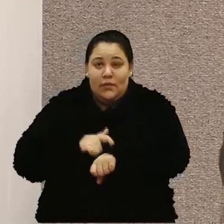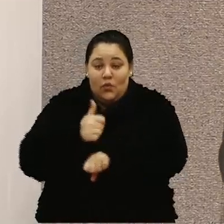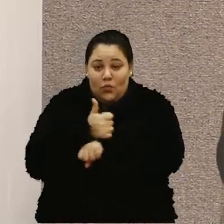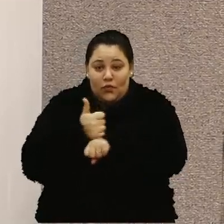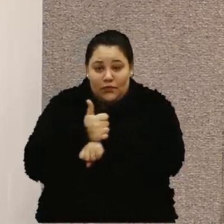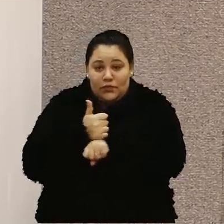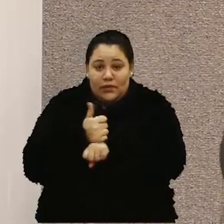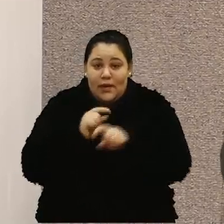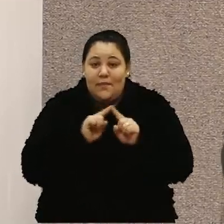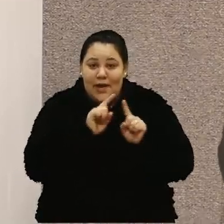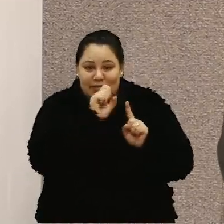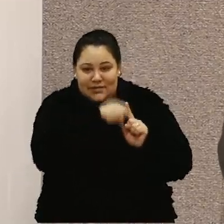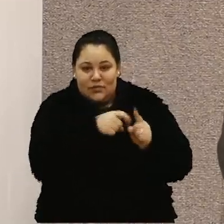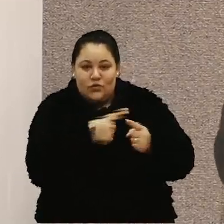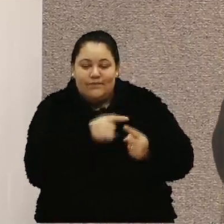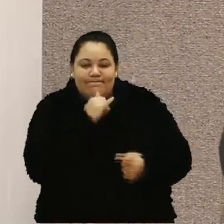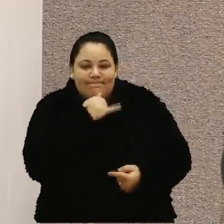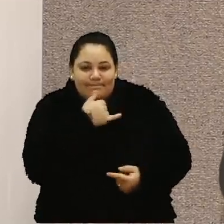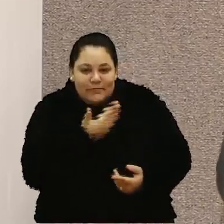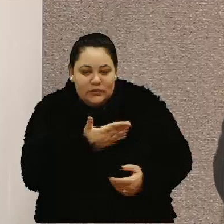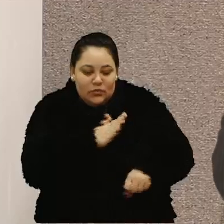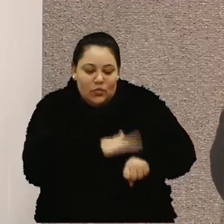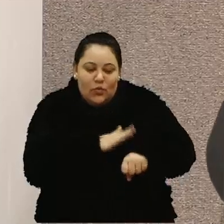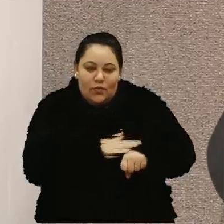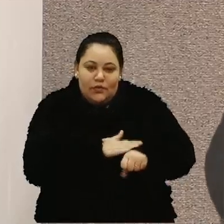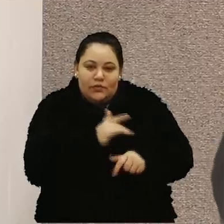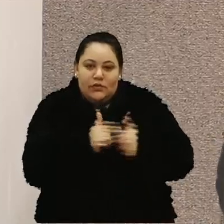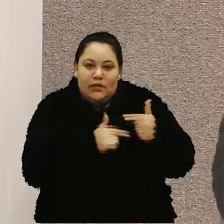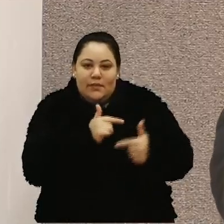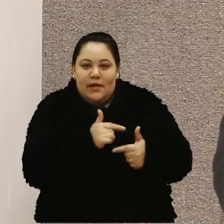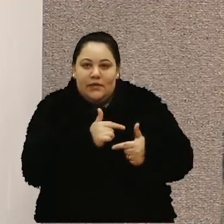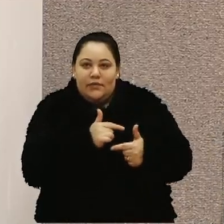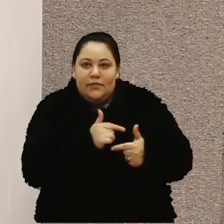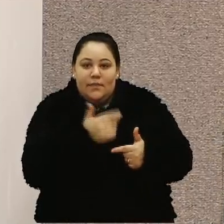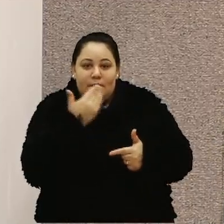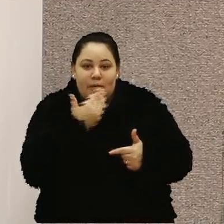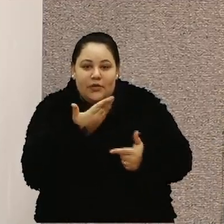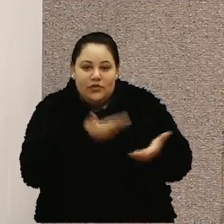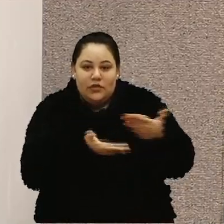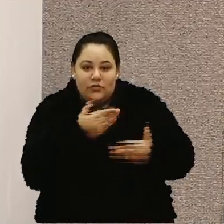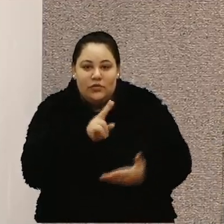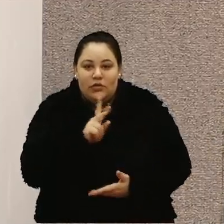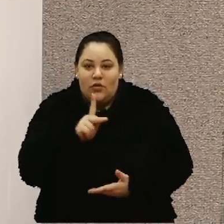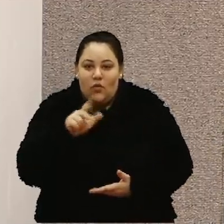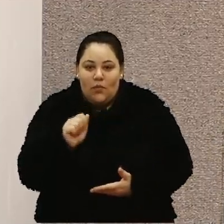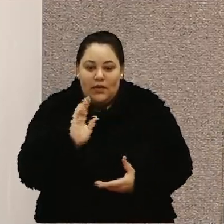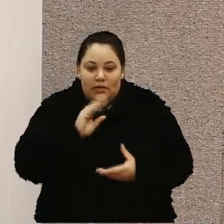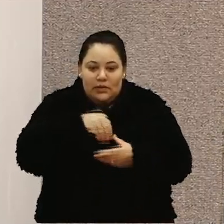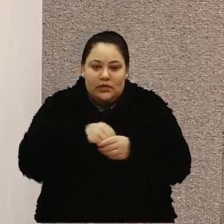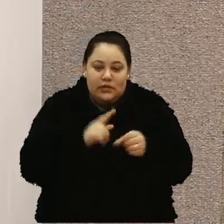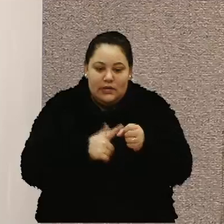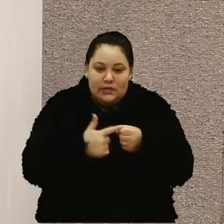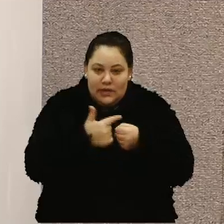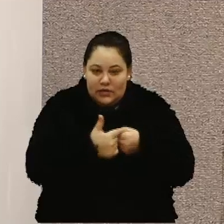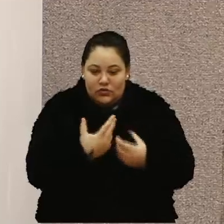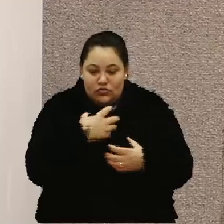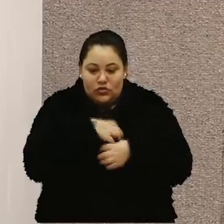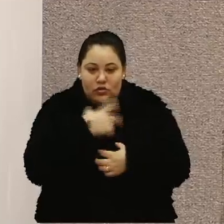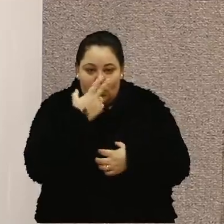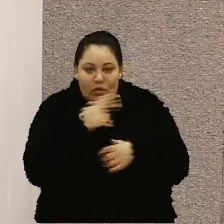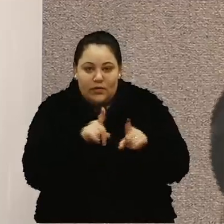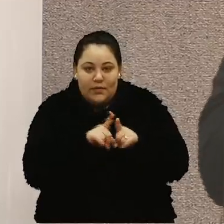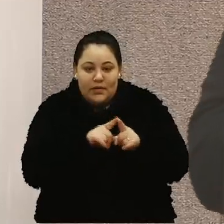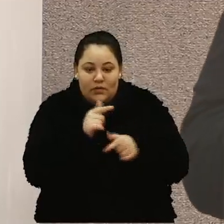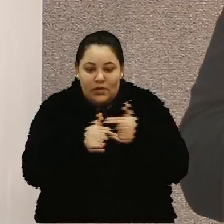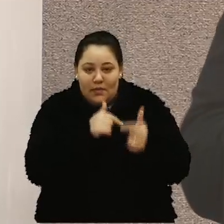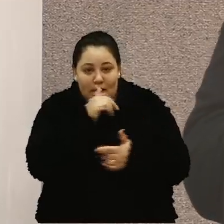porque, infelizmente, as pessoas, no momento de emergência, recorrem às UPAs que estão na cidade e, da mesma forma, esse trabalho de prevenção que é